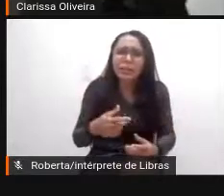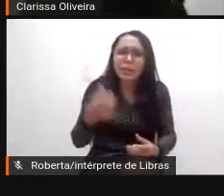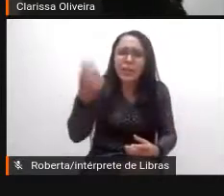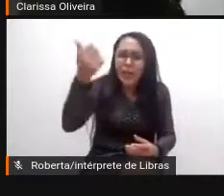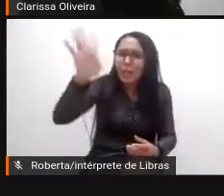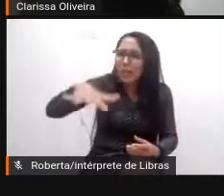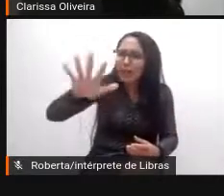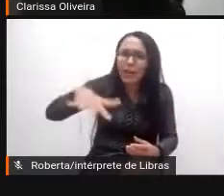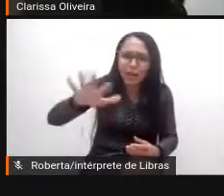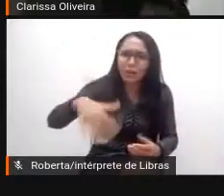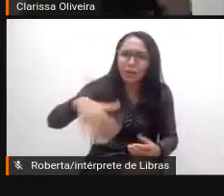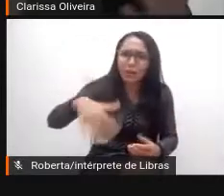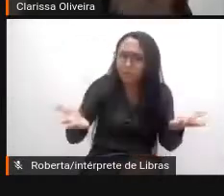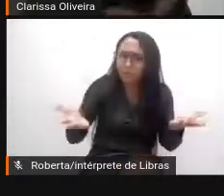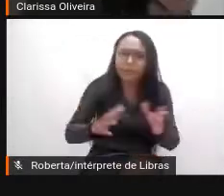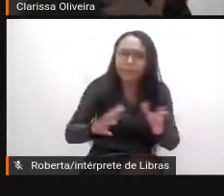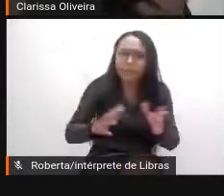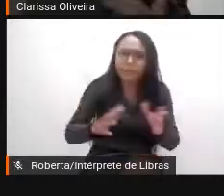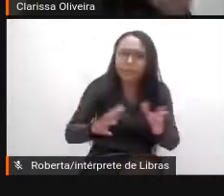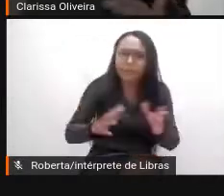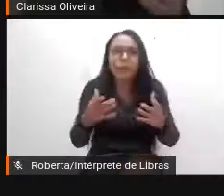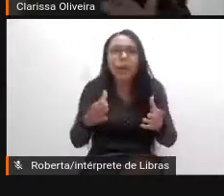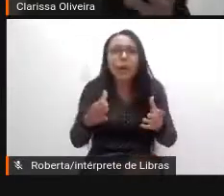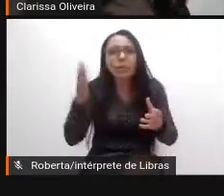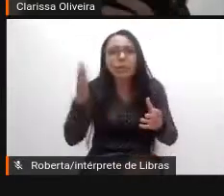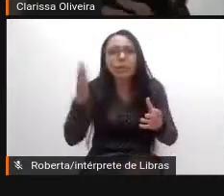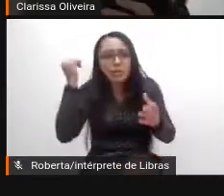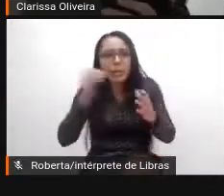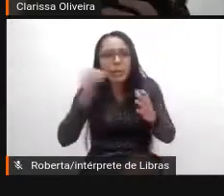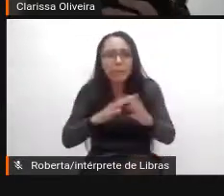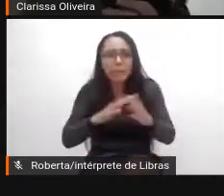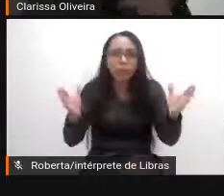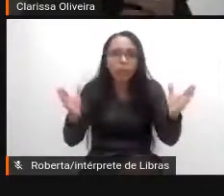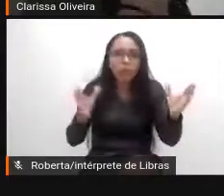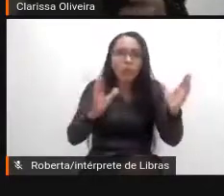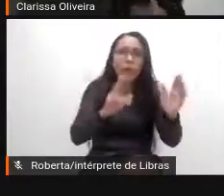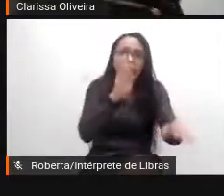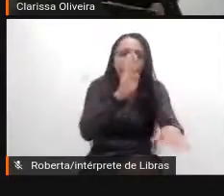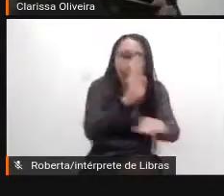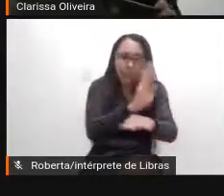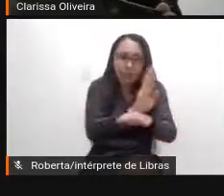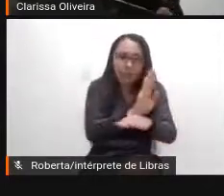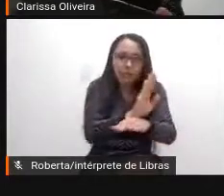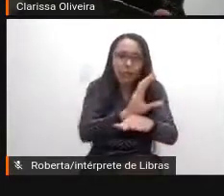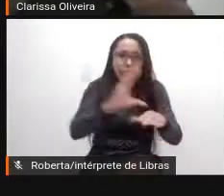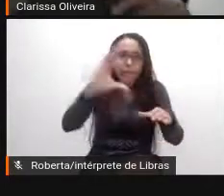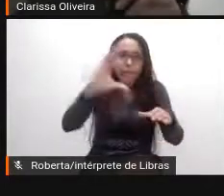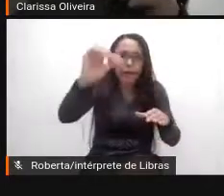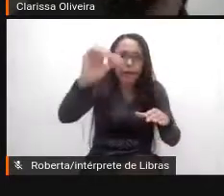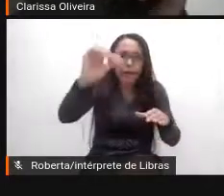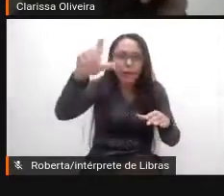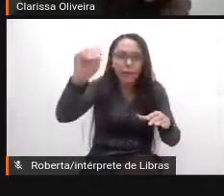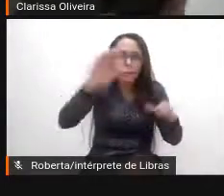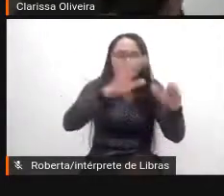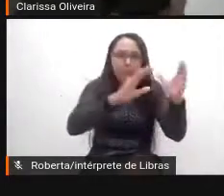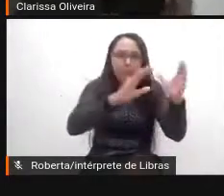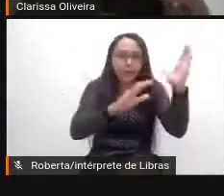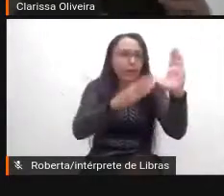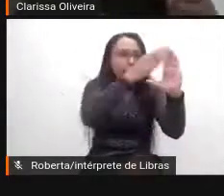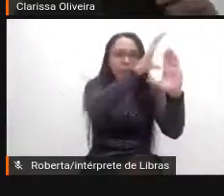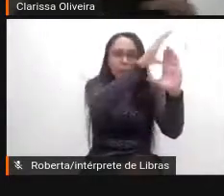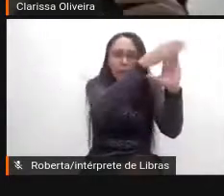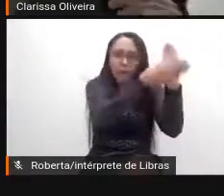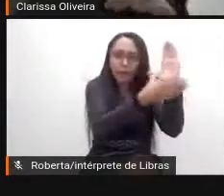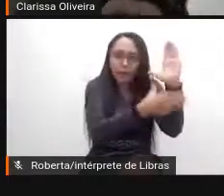gente sabe que a maioria das pessoas usam essa capinha, né? Uma capinha protetora. Então, quando chegar em casa, você pode retirar essa